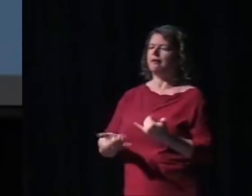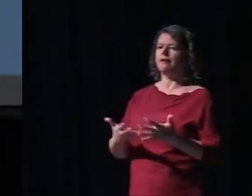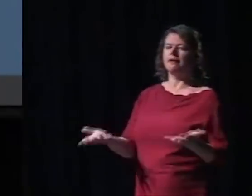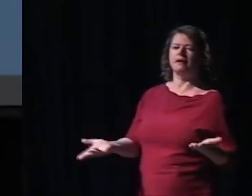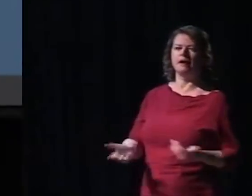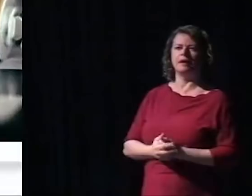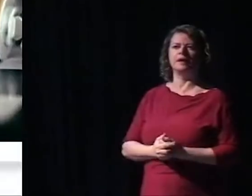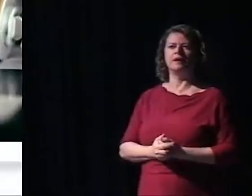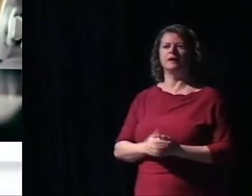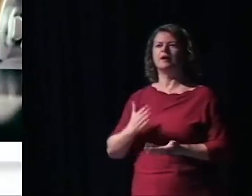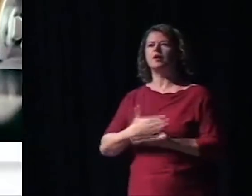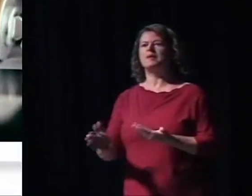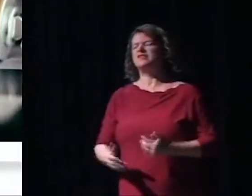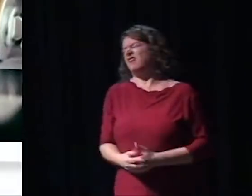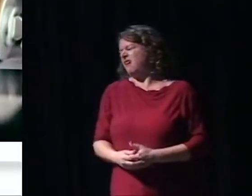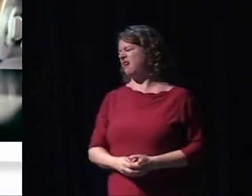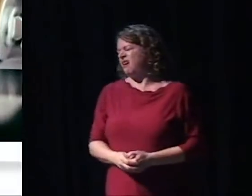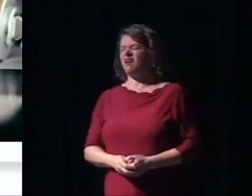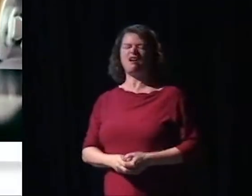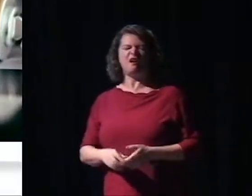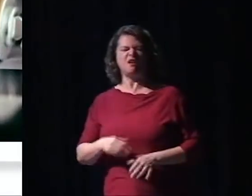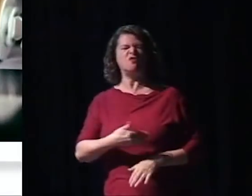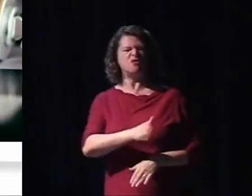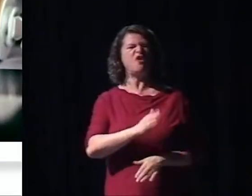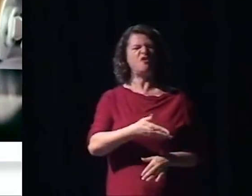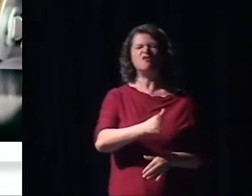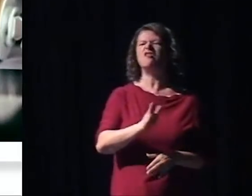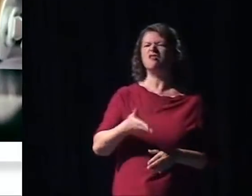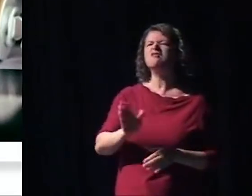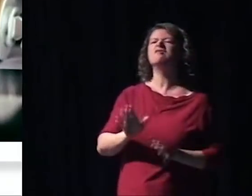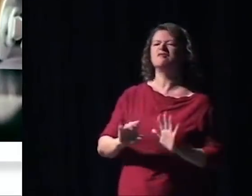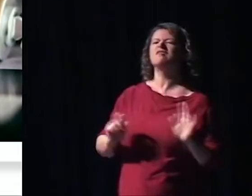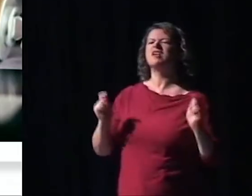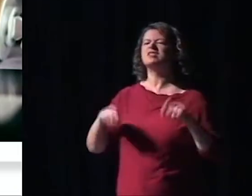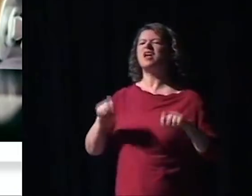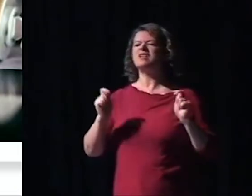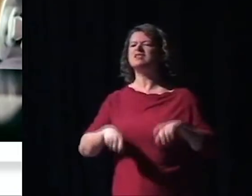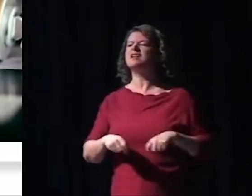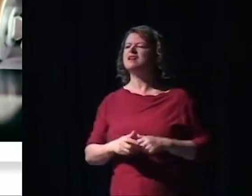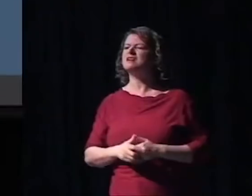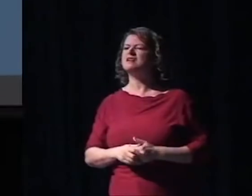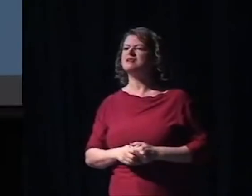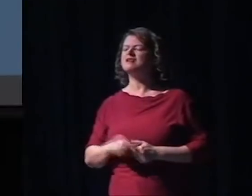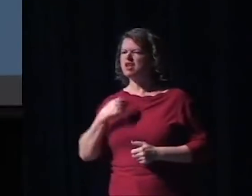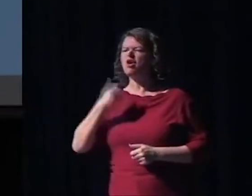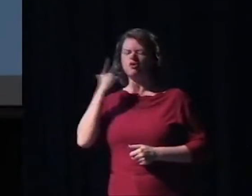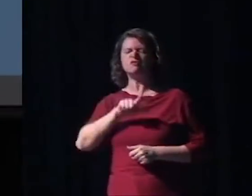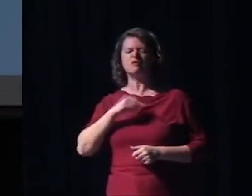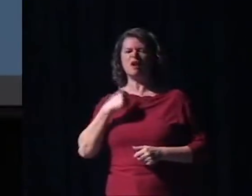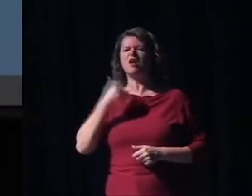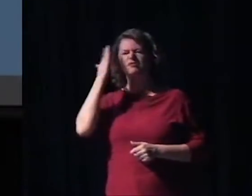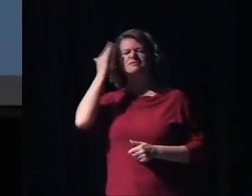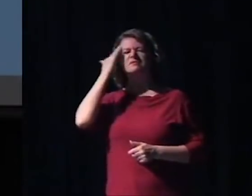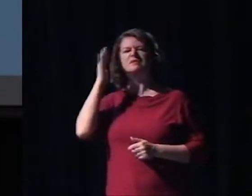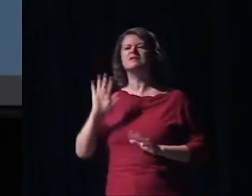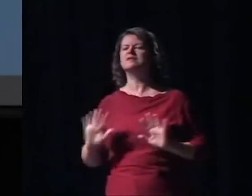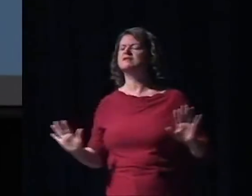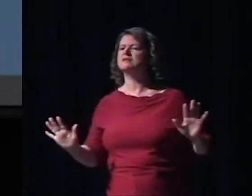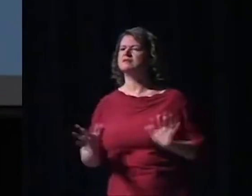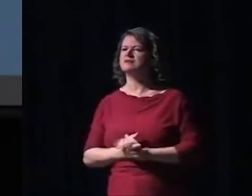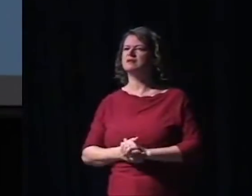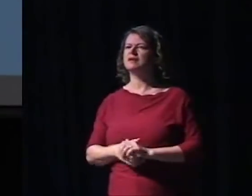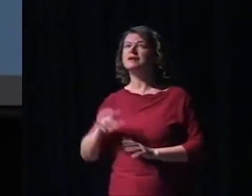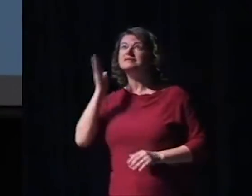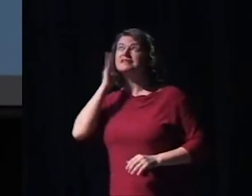Ele é inconsequente porque ele vive simulando a própria derrota. Ele sabe que não pode se aproximar,